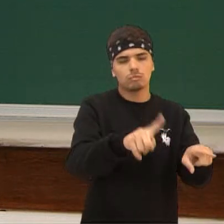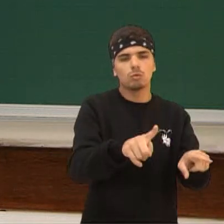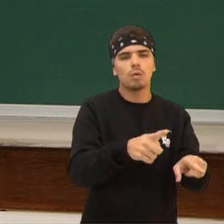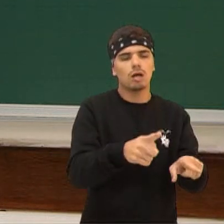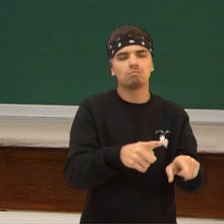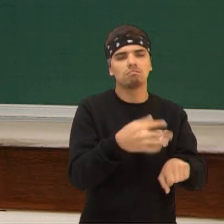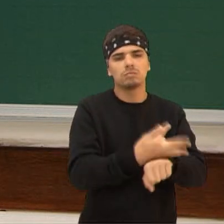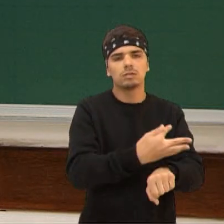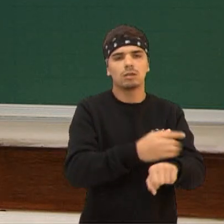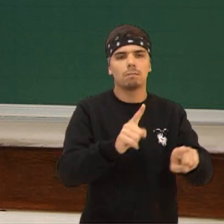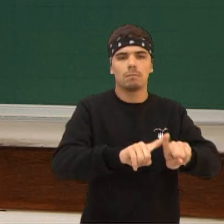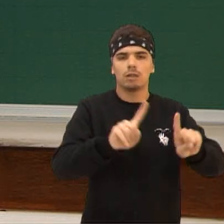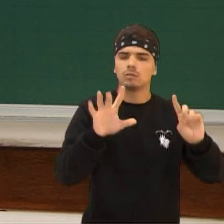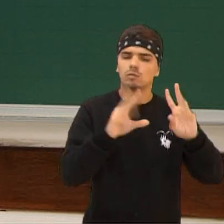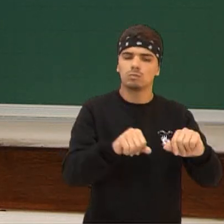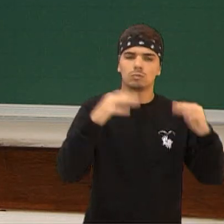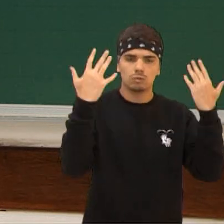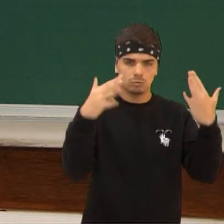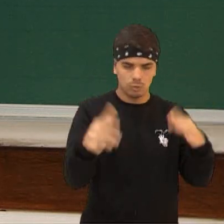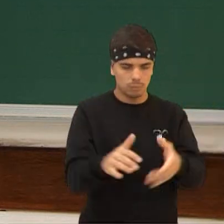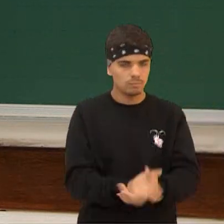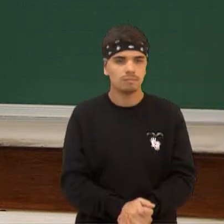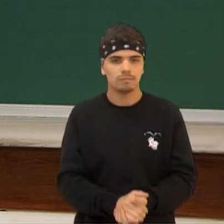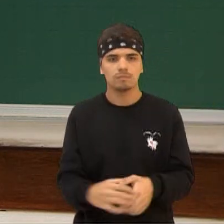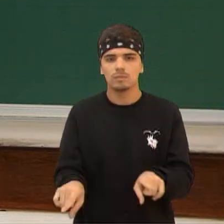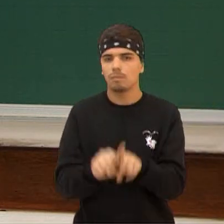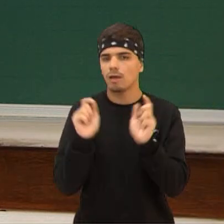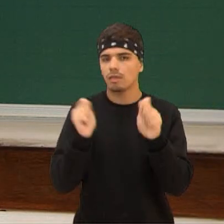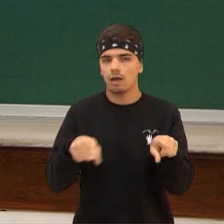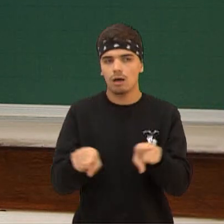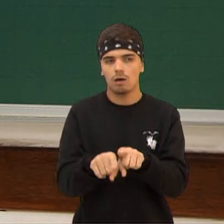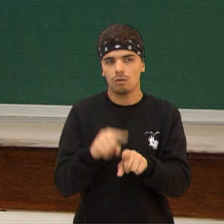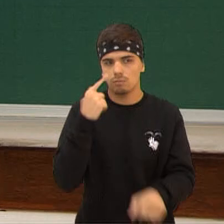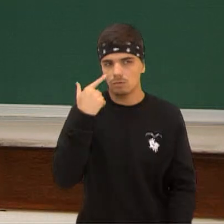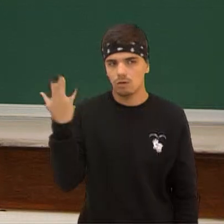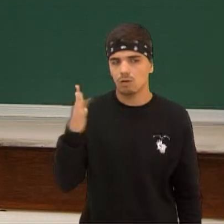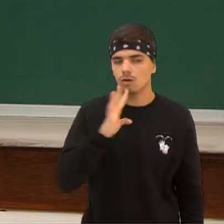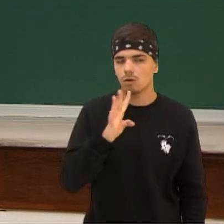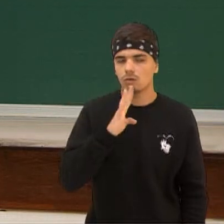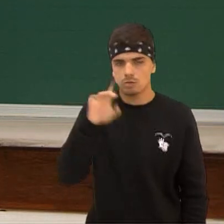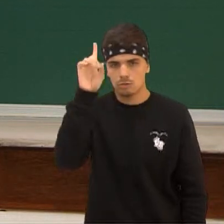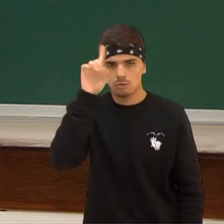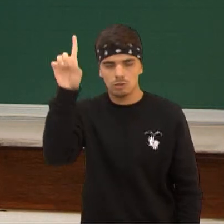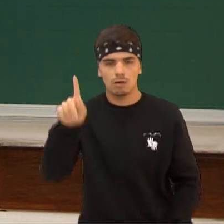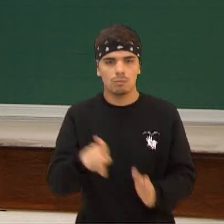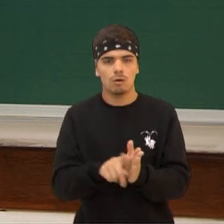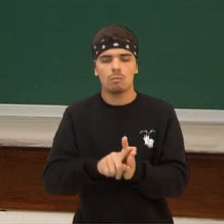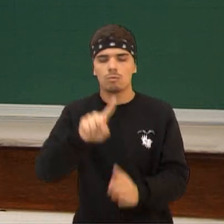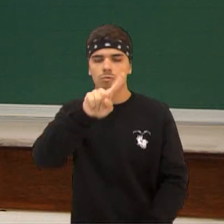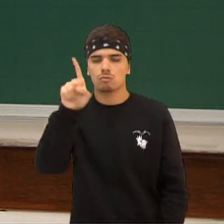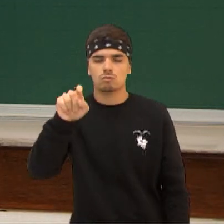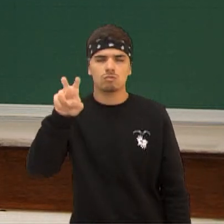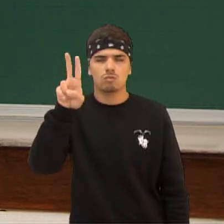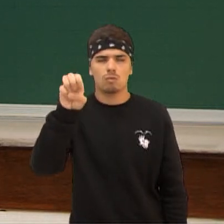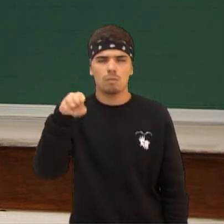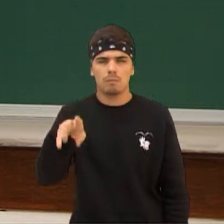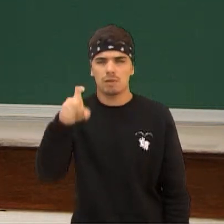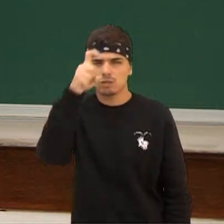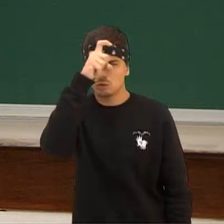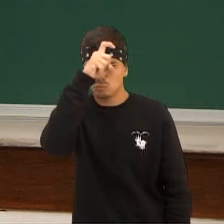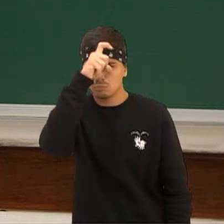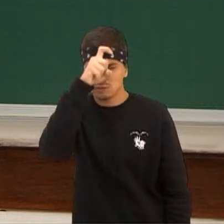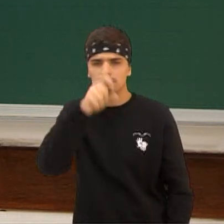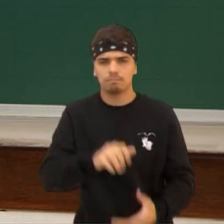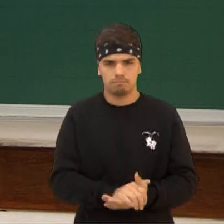feriado, mas todo mundo comemora, ok? E ela pode ser, também era conhecida como o Dia do Zumbi, por causa do Zumbi dos Palmares.